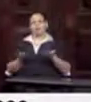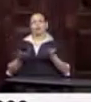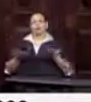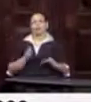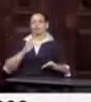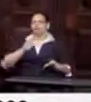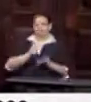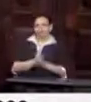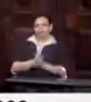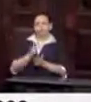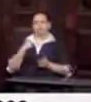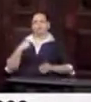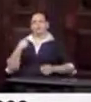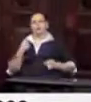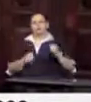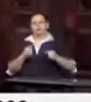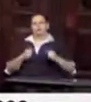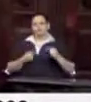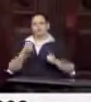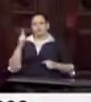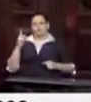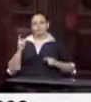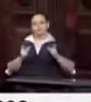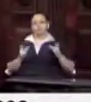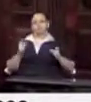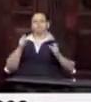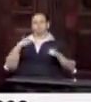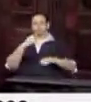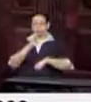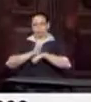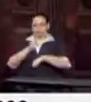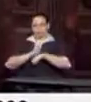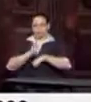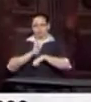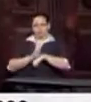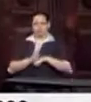massacrados pela concorrência desigual frente a outros estados. Obrigado, senhor presidente. Era essa a minha declaração de voto.